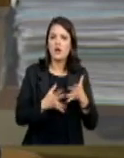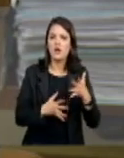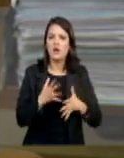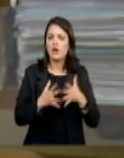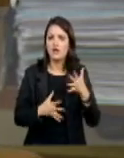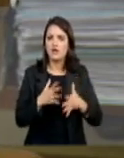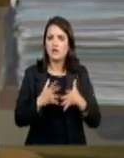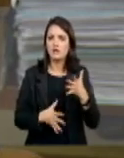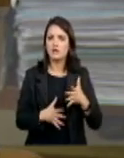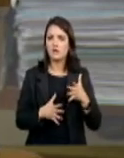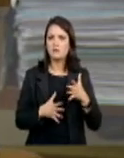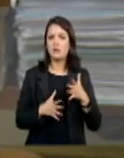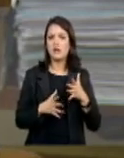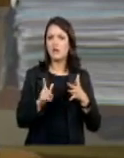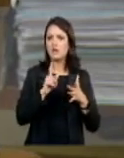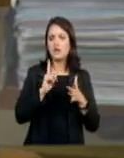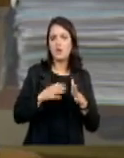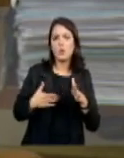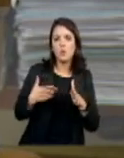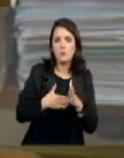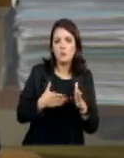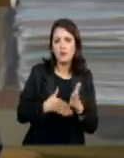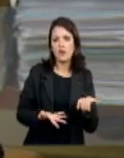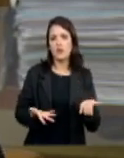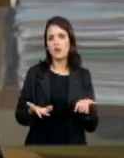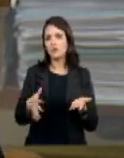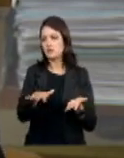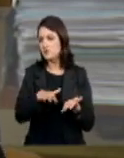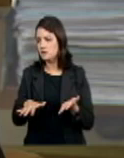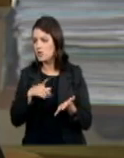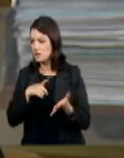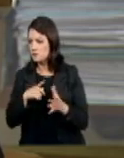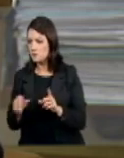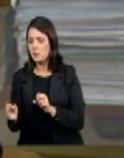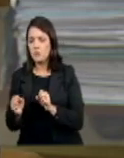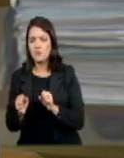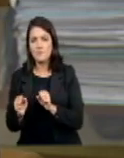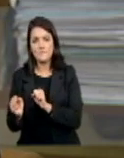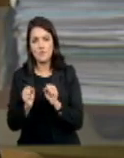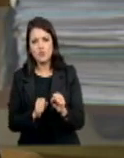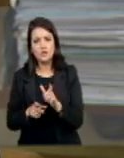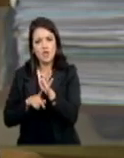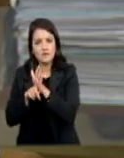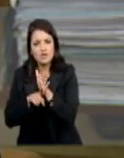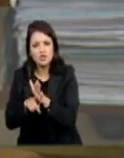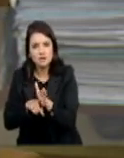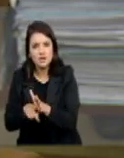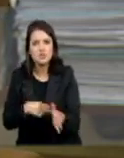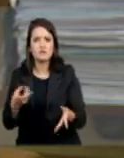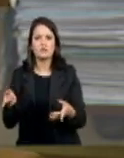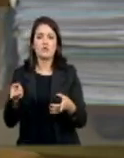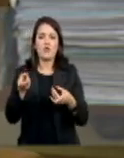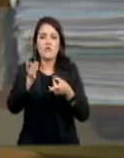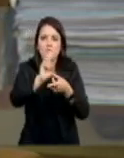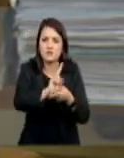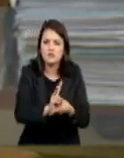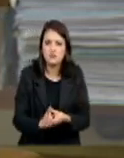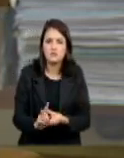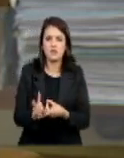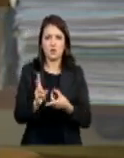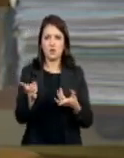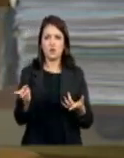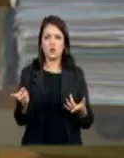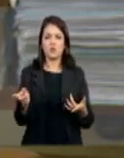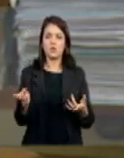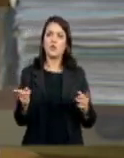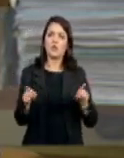estado dos poderes investigatórios dos poderes fiscalizatórios e dos poderes persecutórios né e